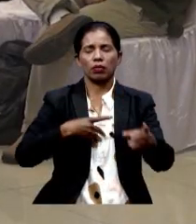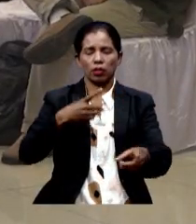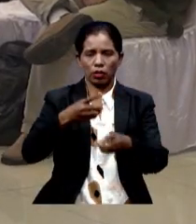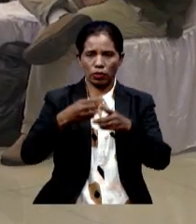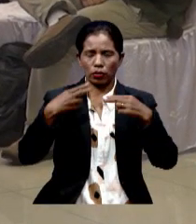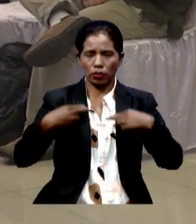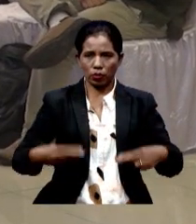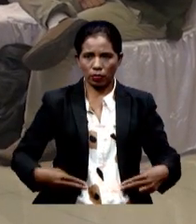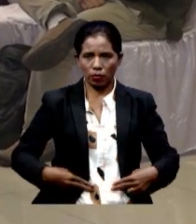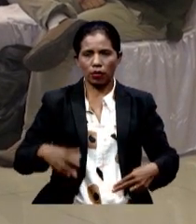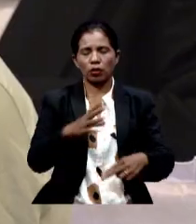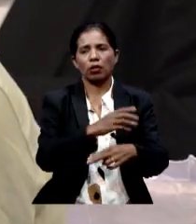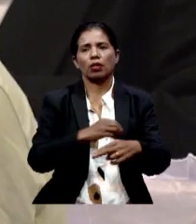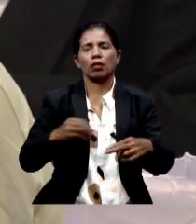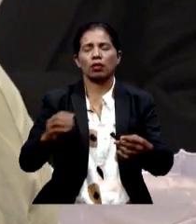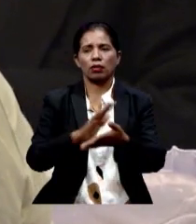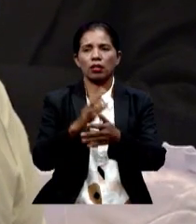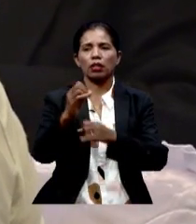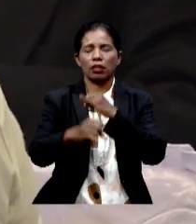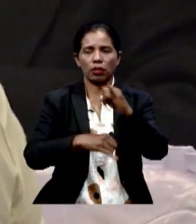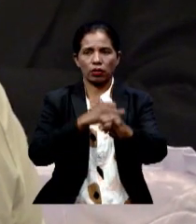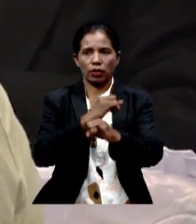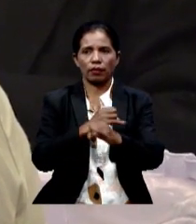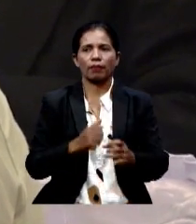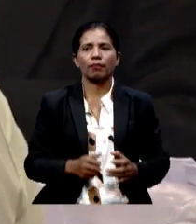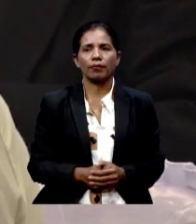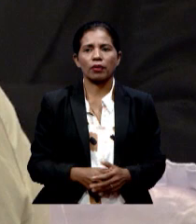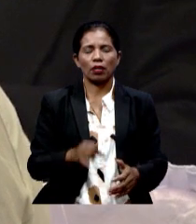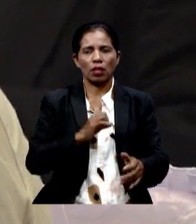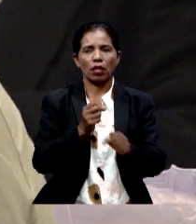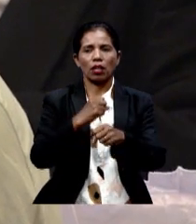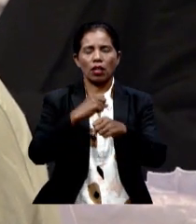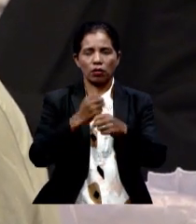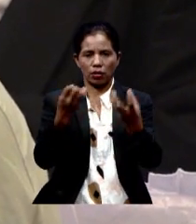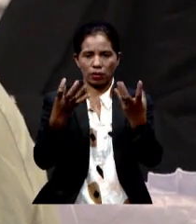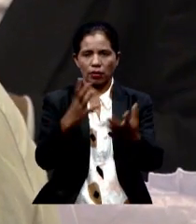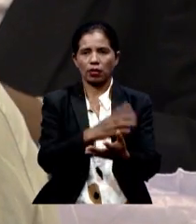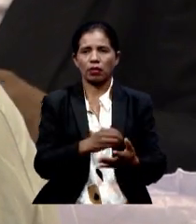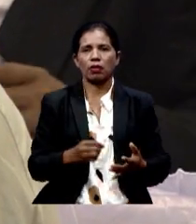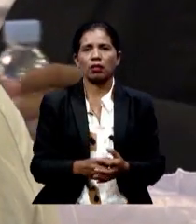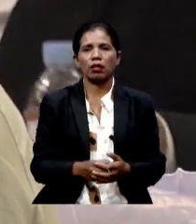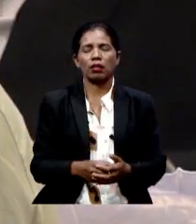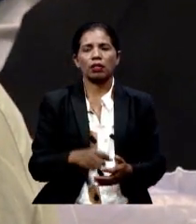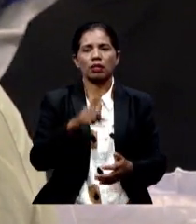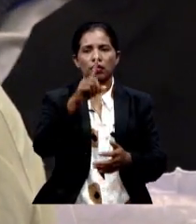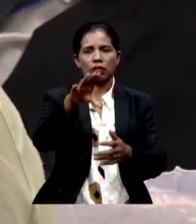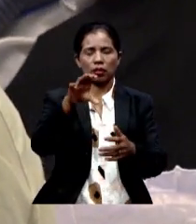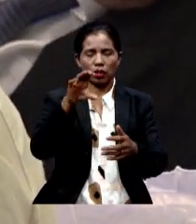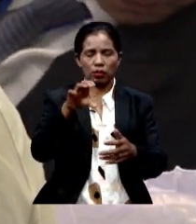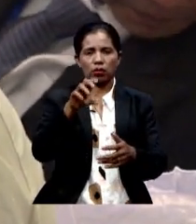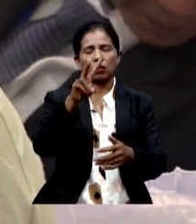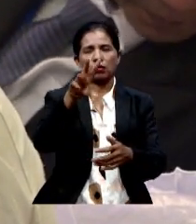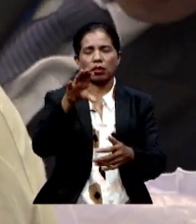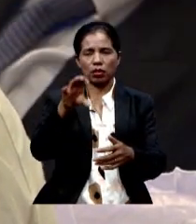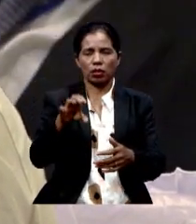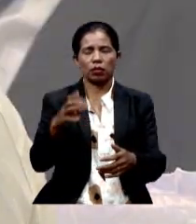humanos no mos solidariedade internacional. Trené ao halo da labara com a Sira, a Tuzua